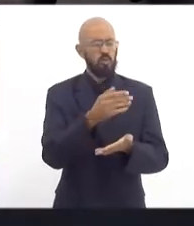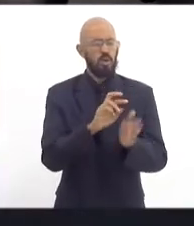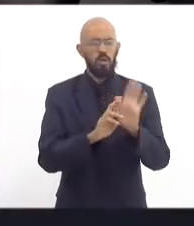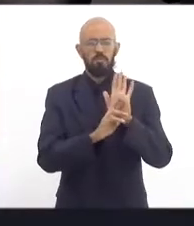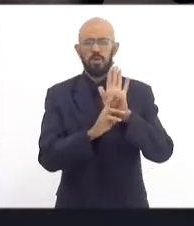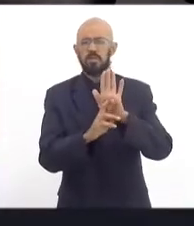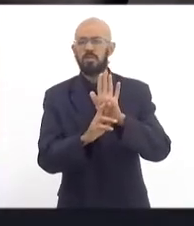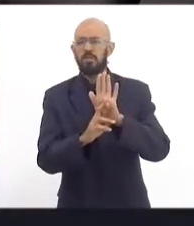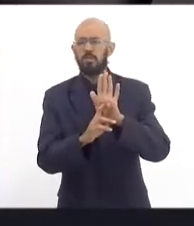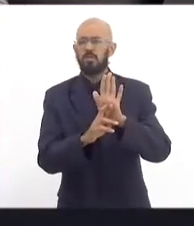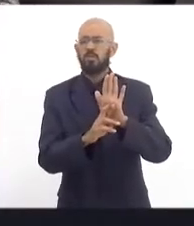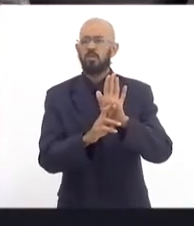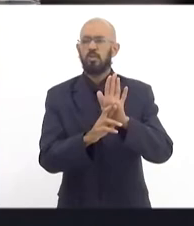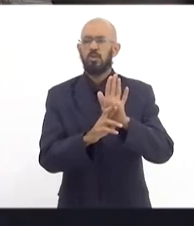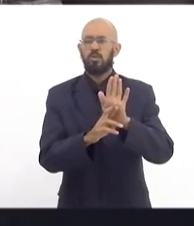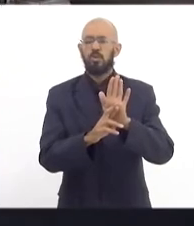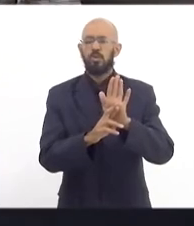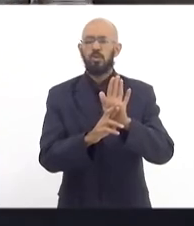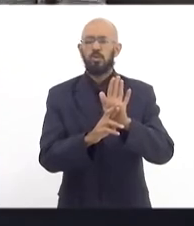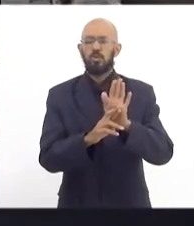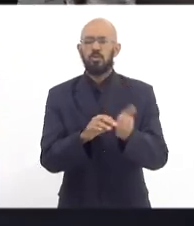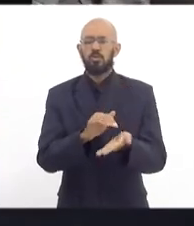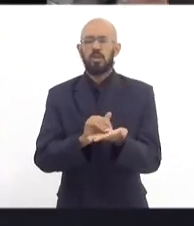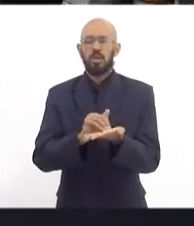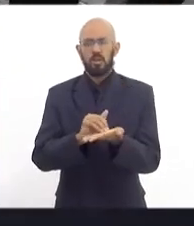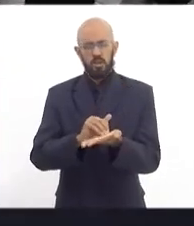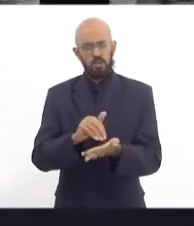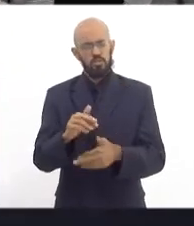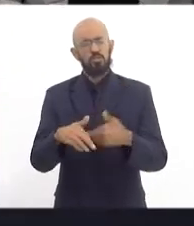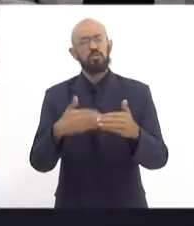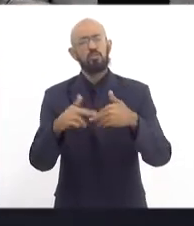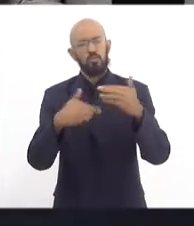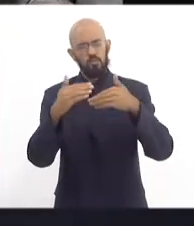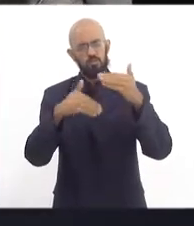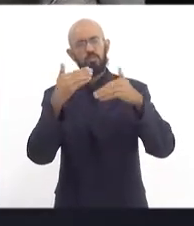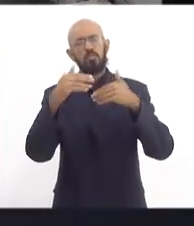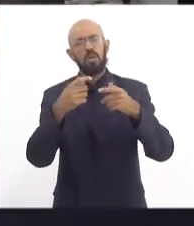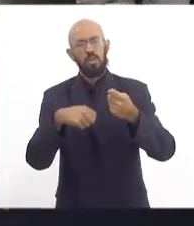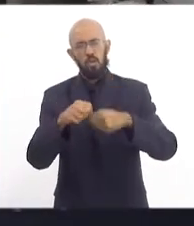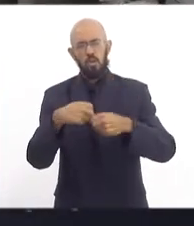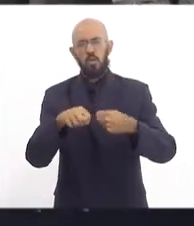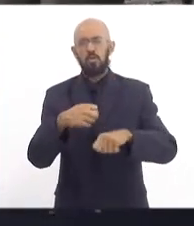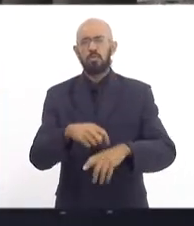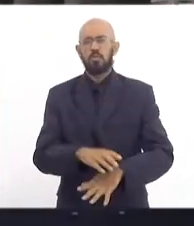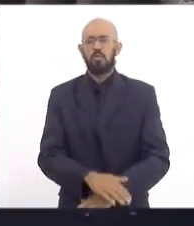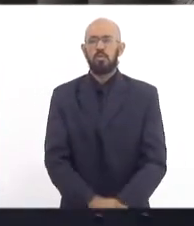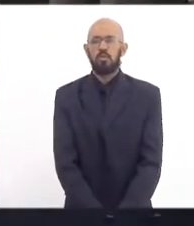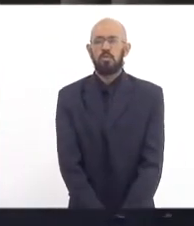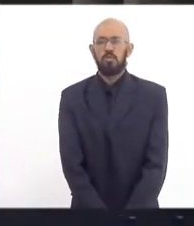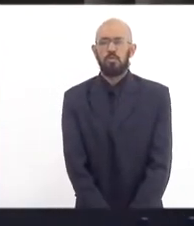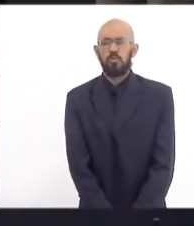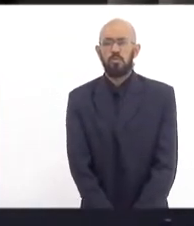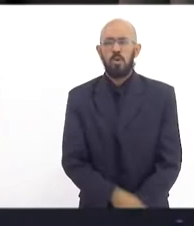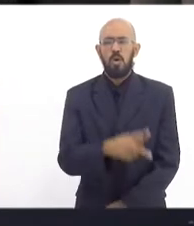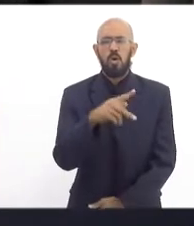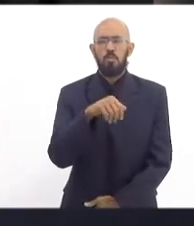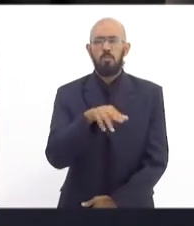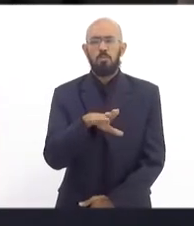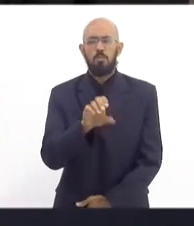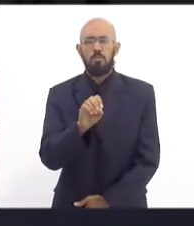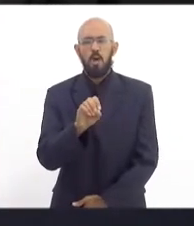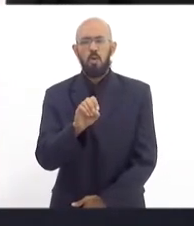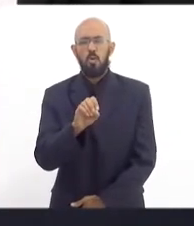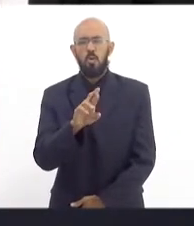representante representando o secretário de desenvolvimento econômico o Paulo Roberto